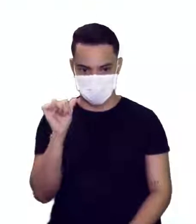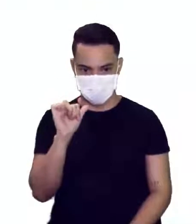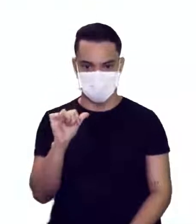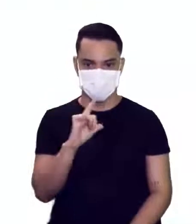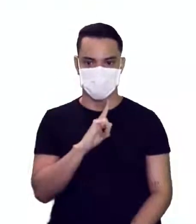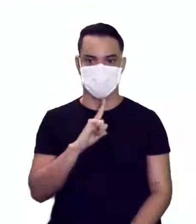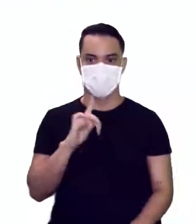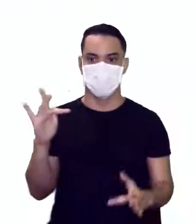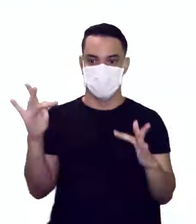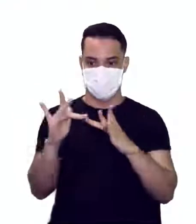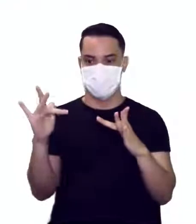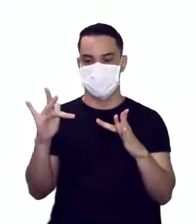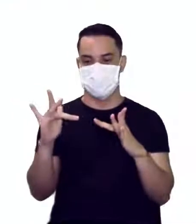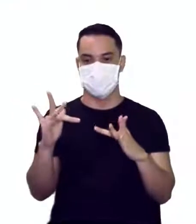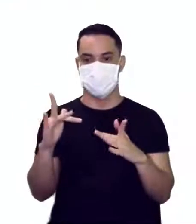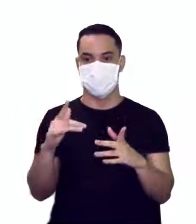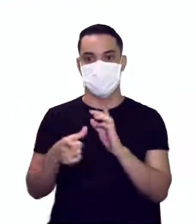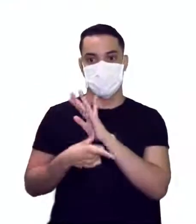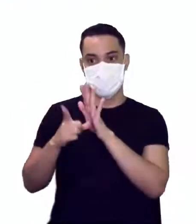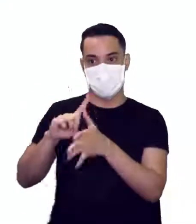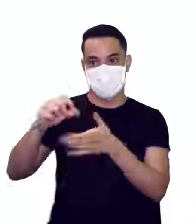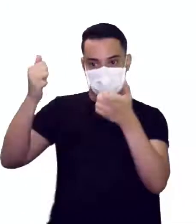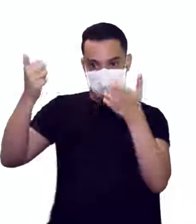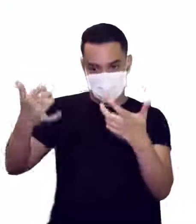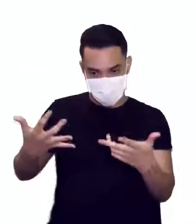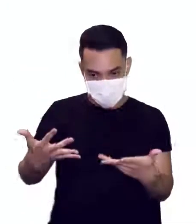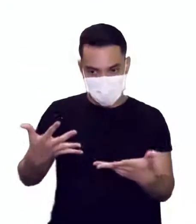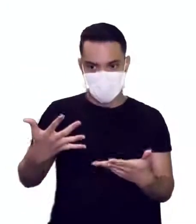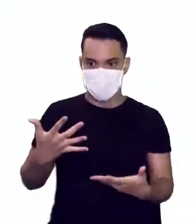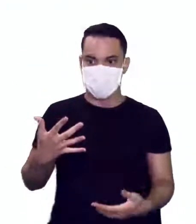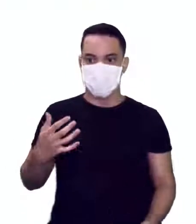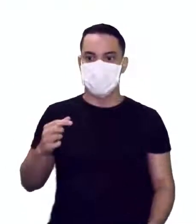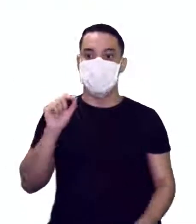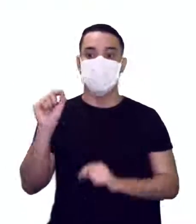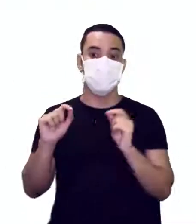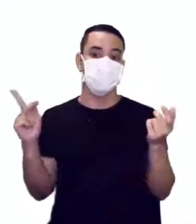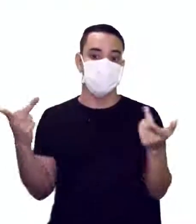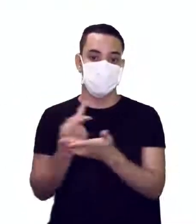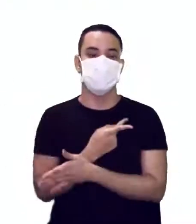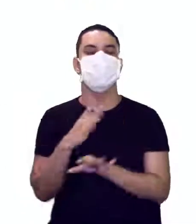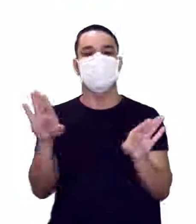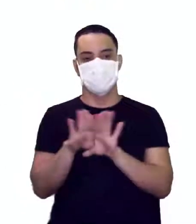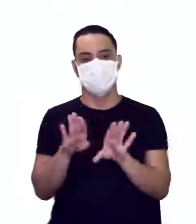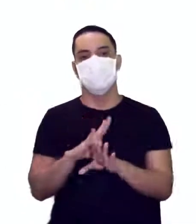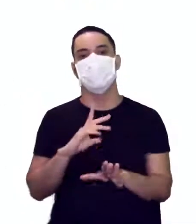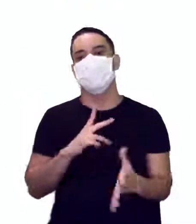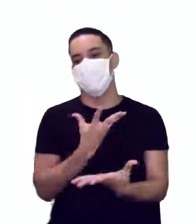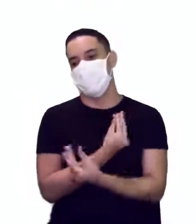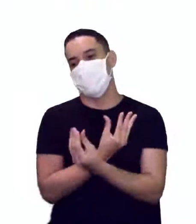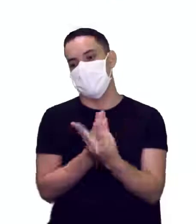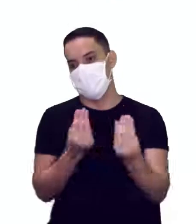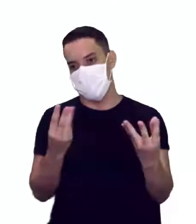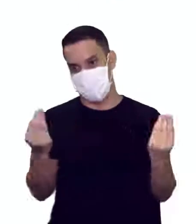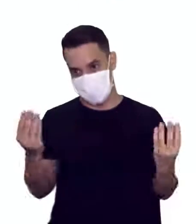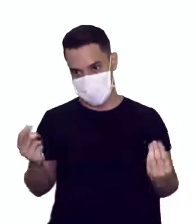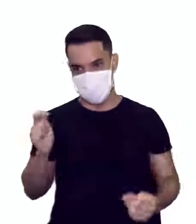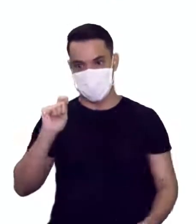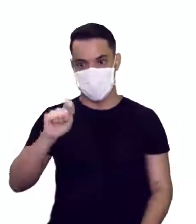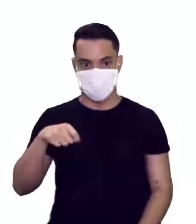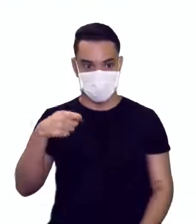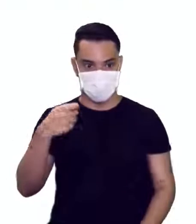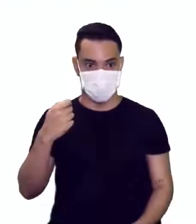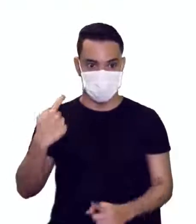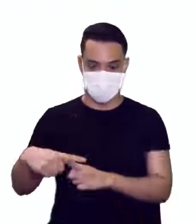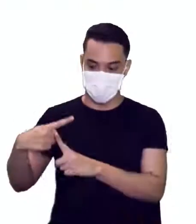esfera condutora, como eu falei para vocês, essa esfera condutora eletrizada também ficou carregada com cargas de mesmo sinal da